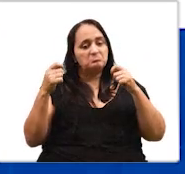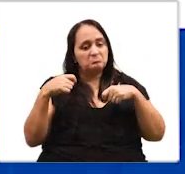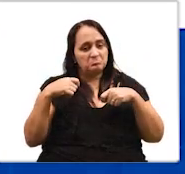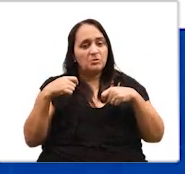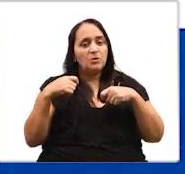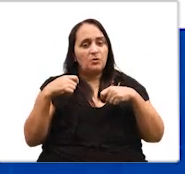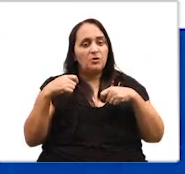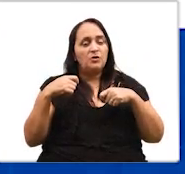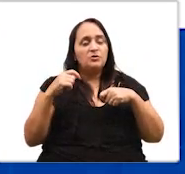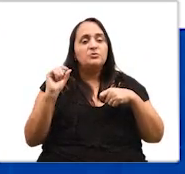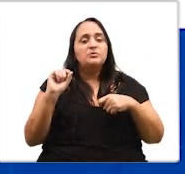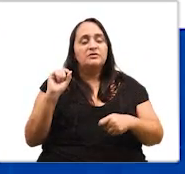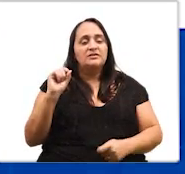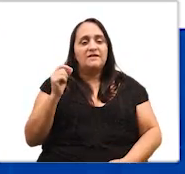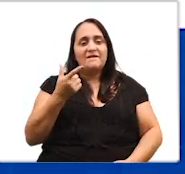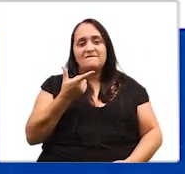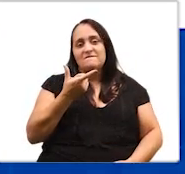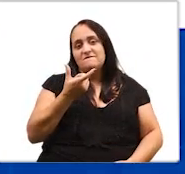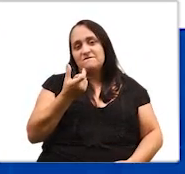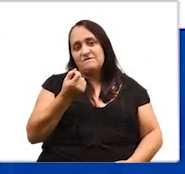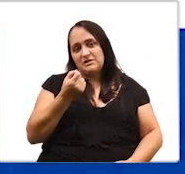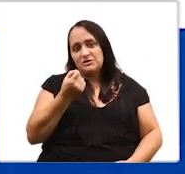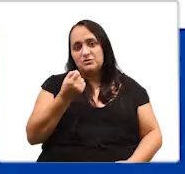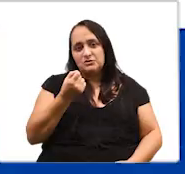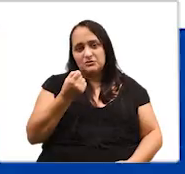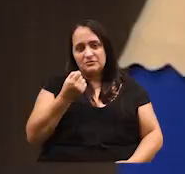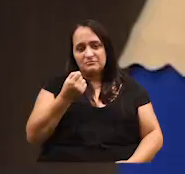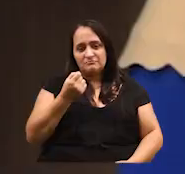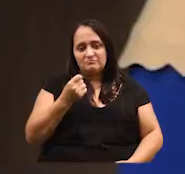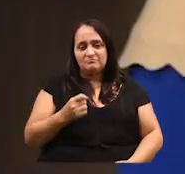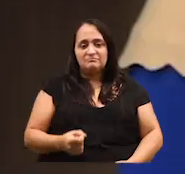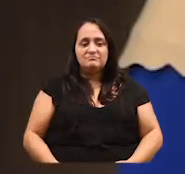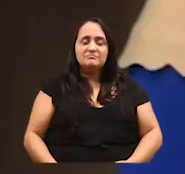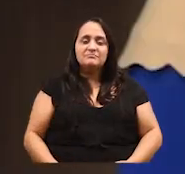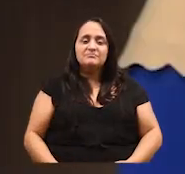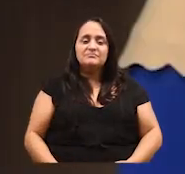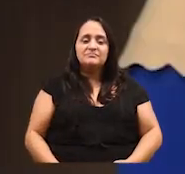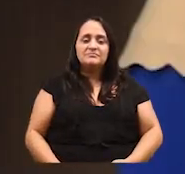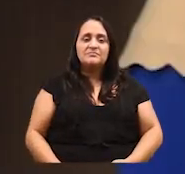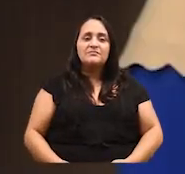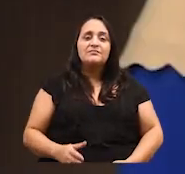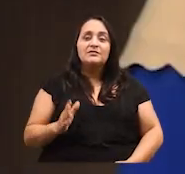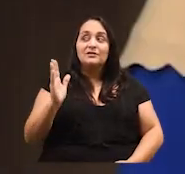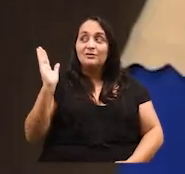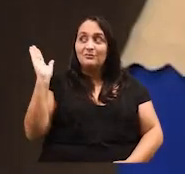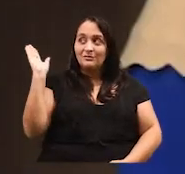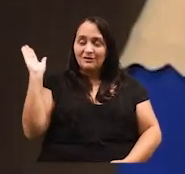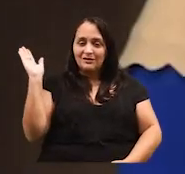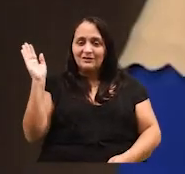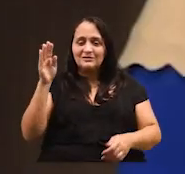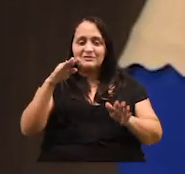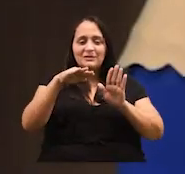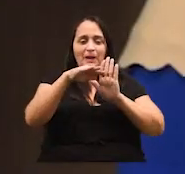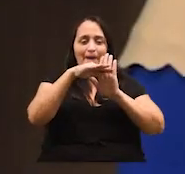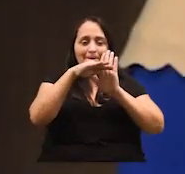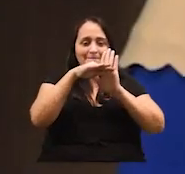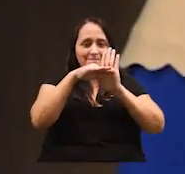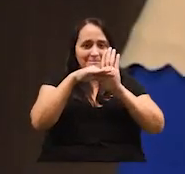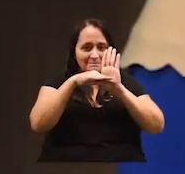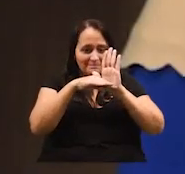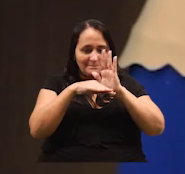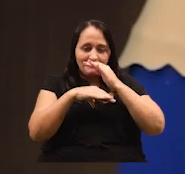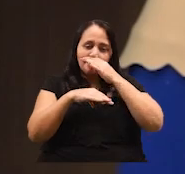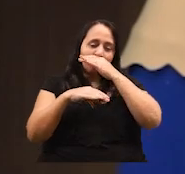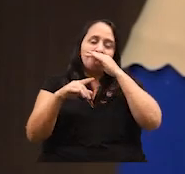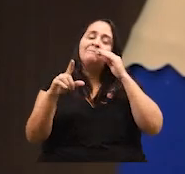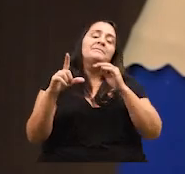né? E ele fala aqui de 20 porções. Então, para essa quantidade de